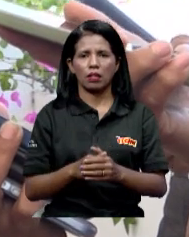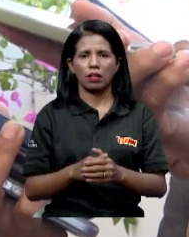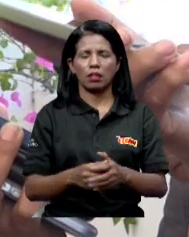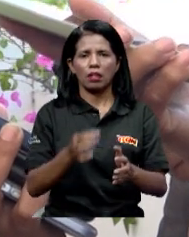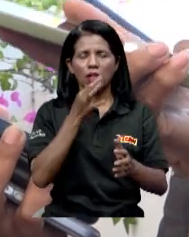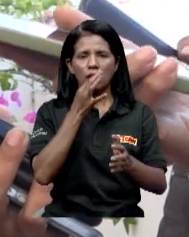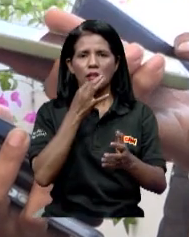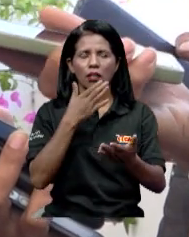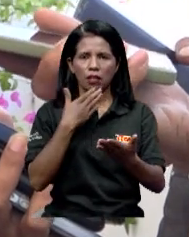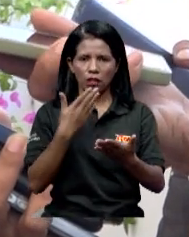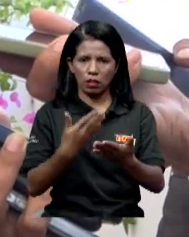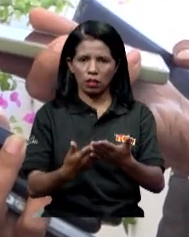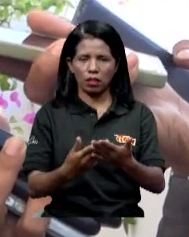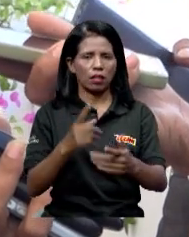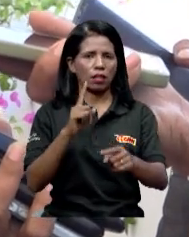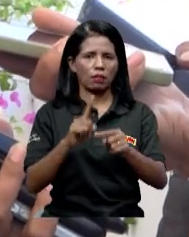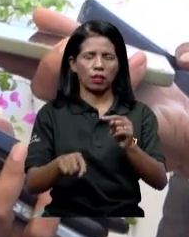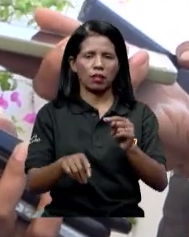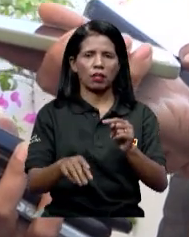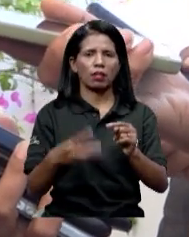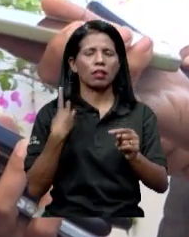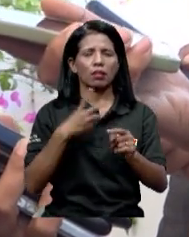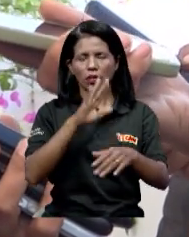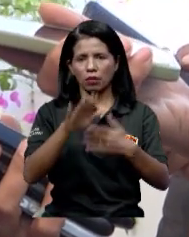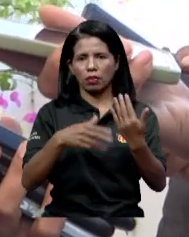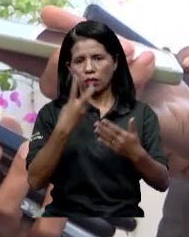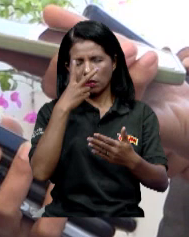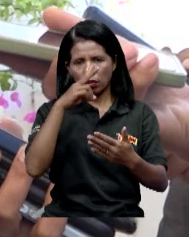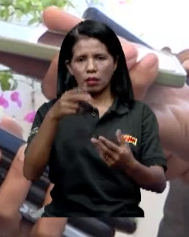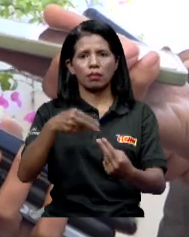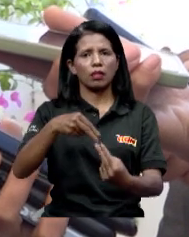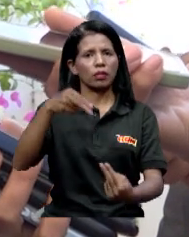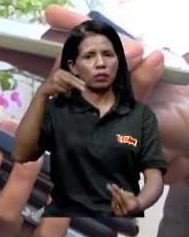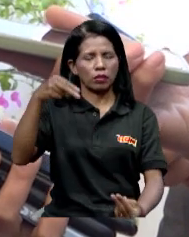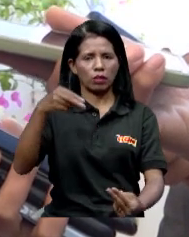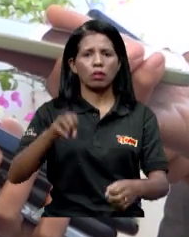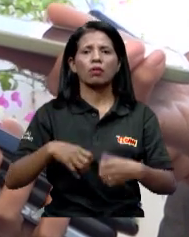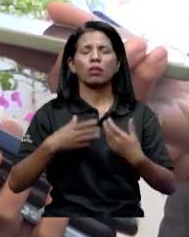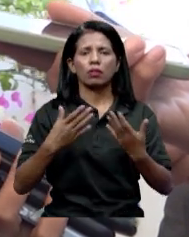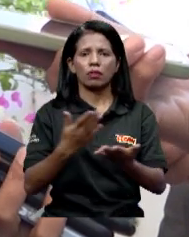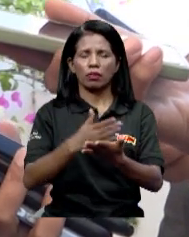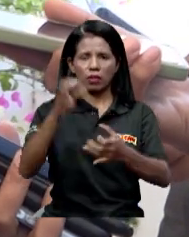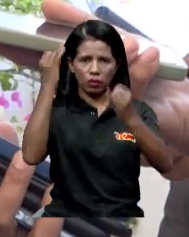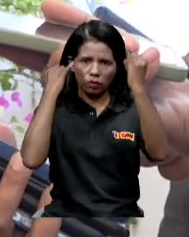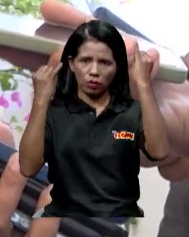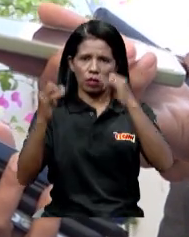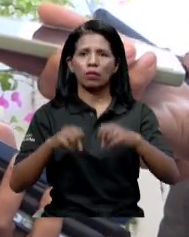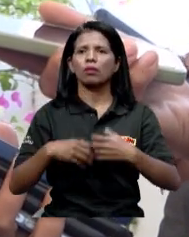handiak atulebele hetan itabeto acompanha ia má nutrição Uinsa dissemina informação Uinsa